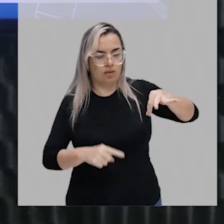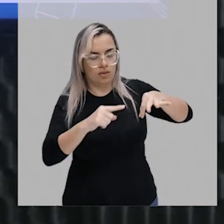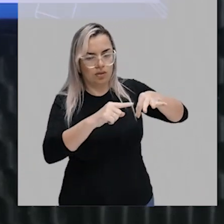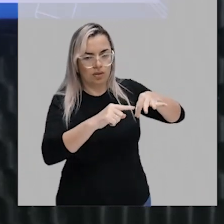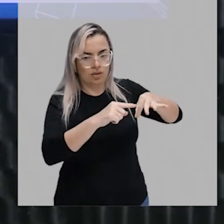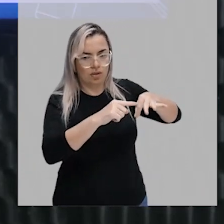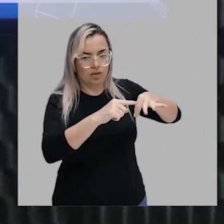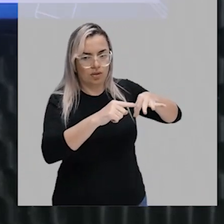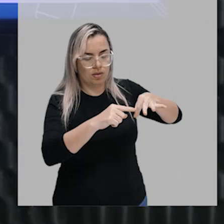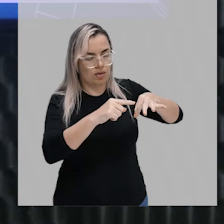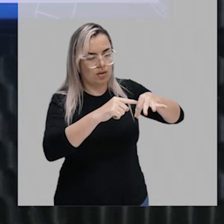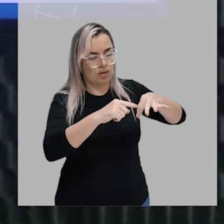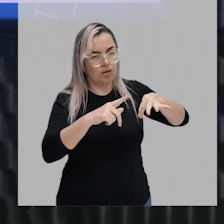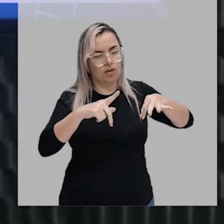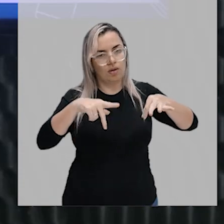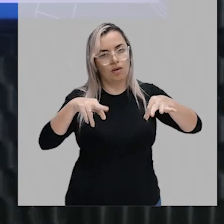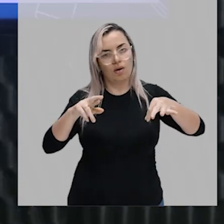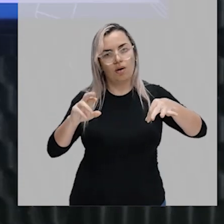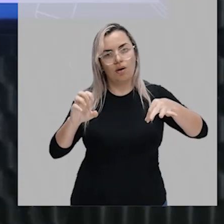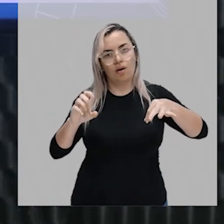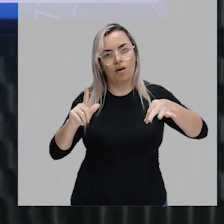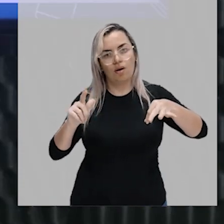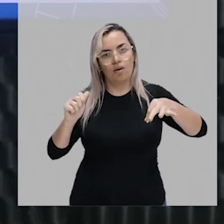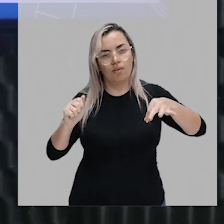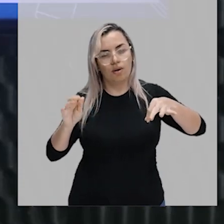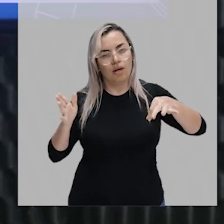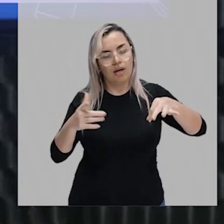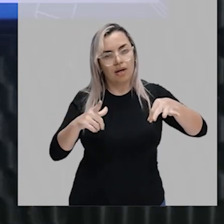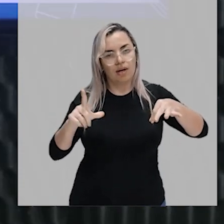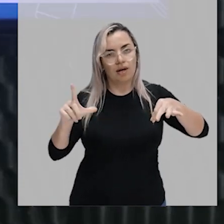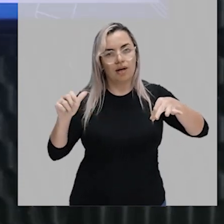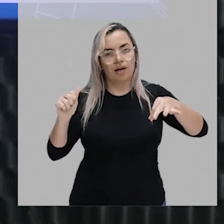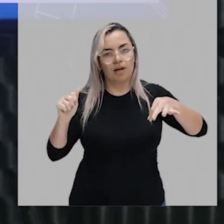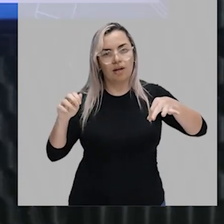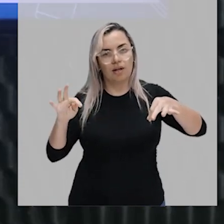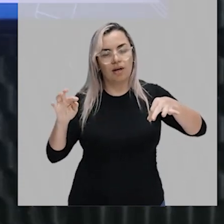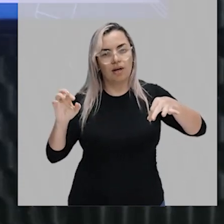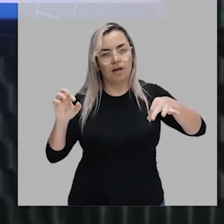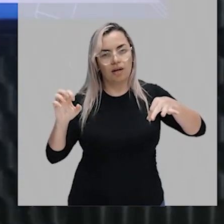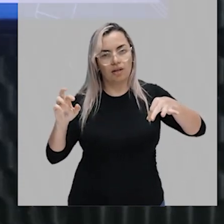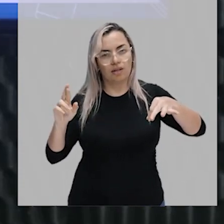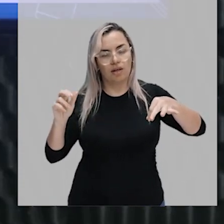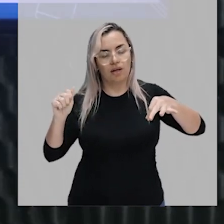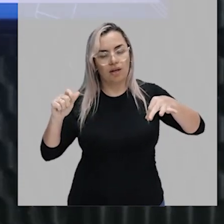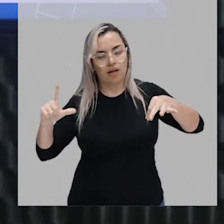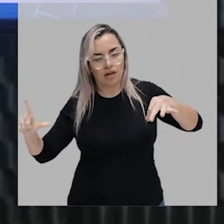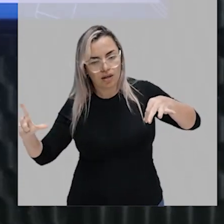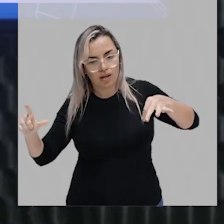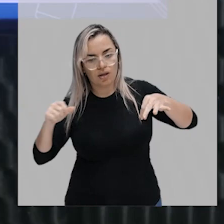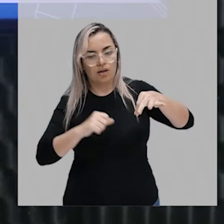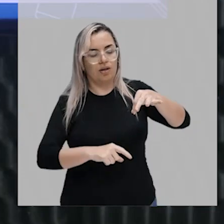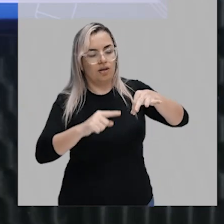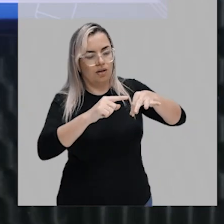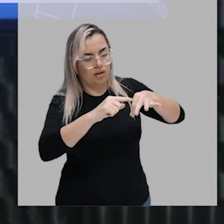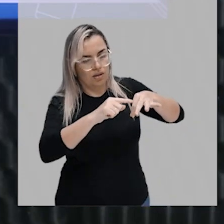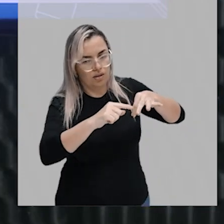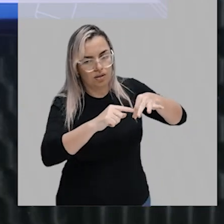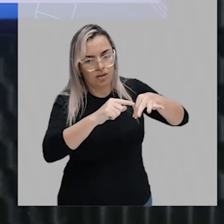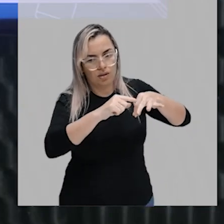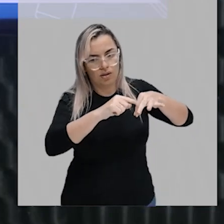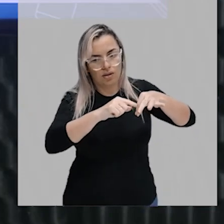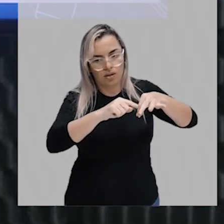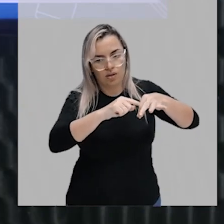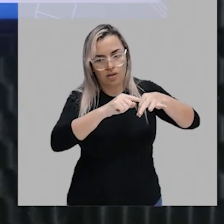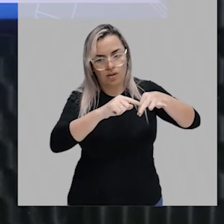prega lateral. Nós temos aqui, ó, nós temos o frênulo que fica na parte medial, na parte do